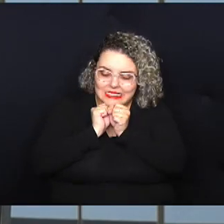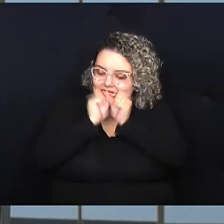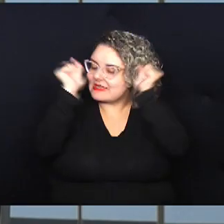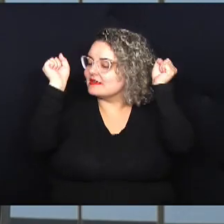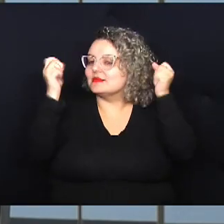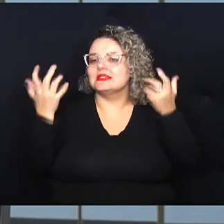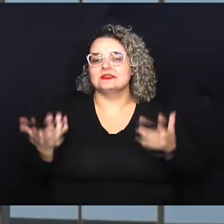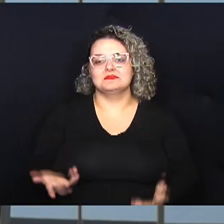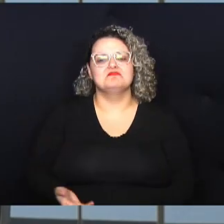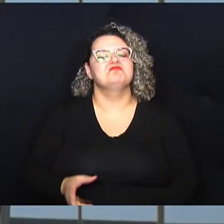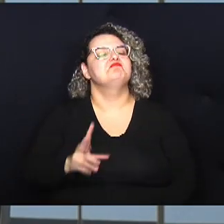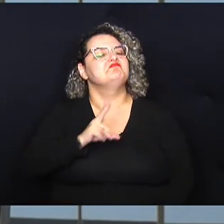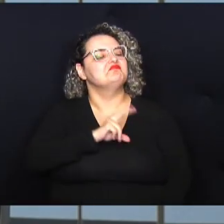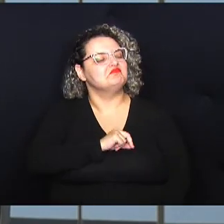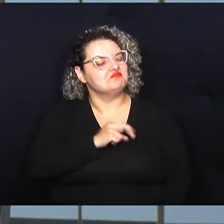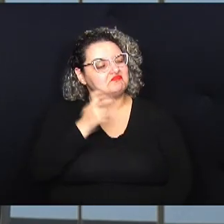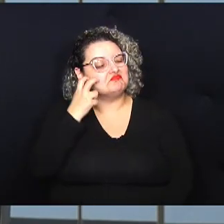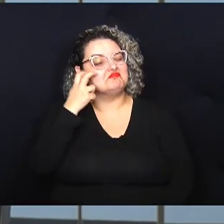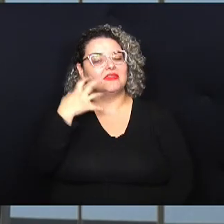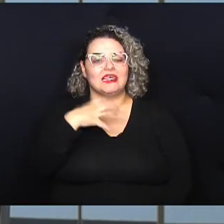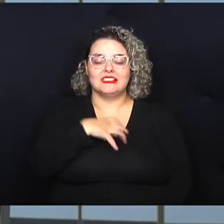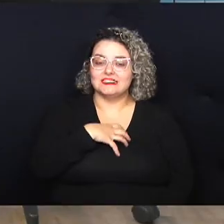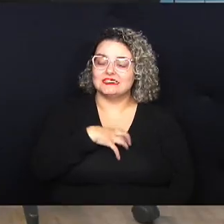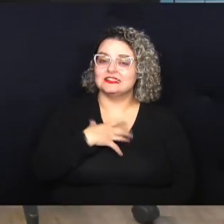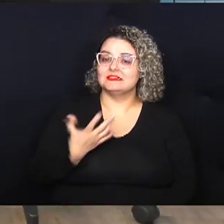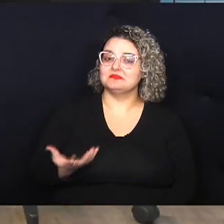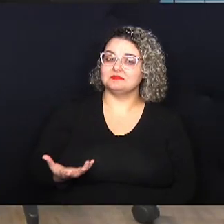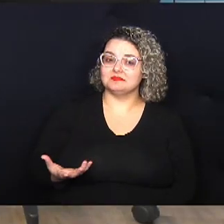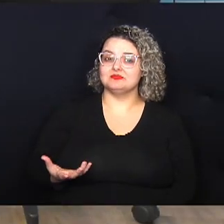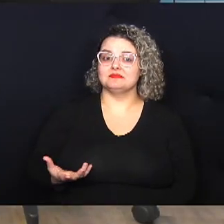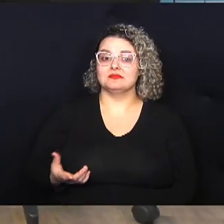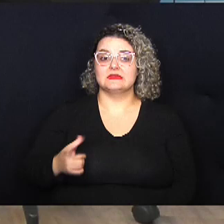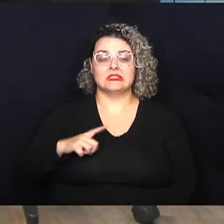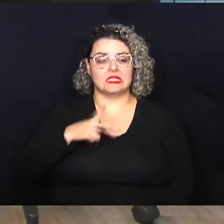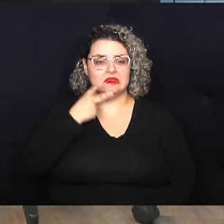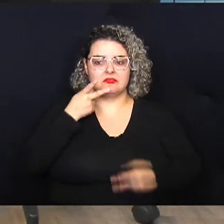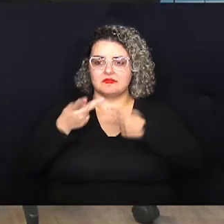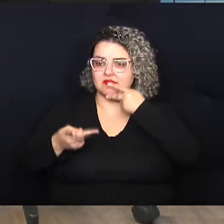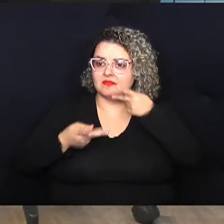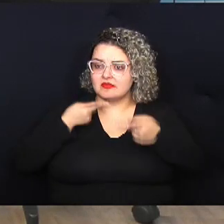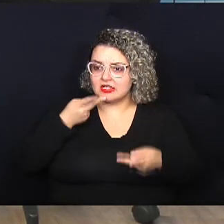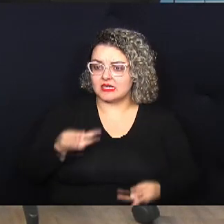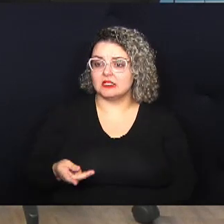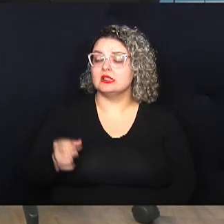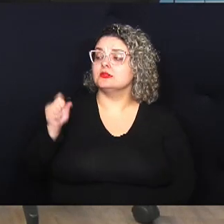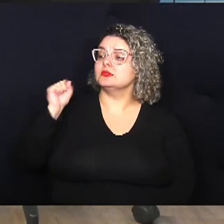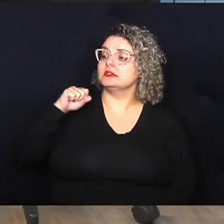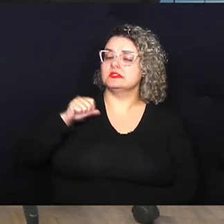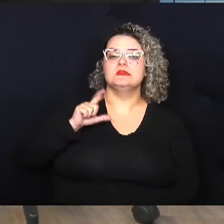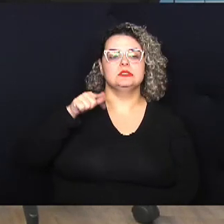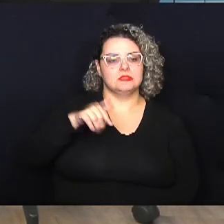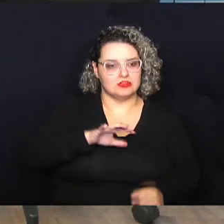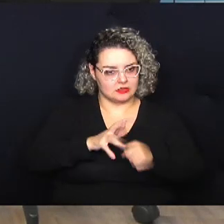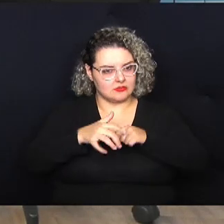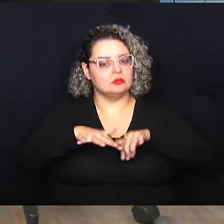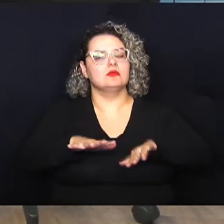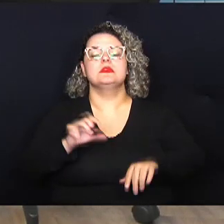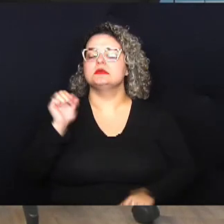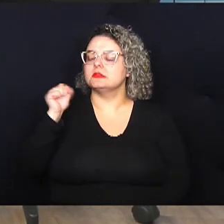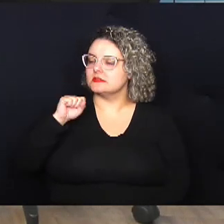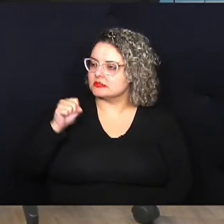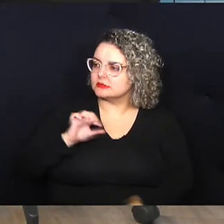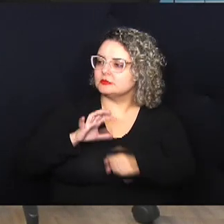Inteligência emocional. É algo que tem sido falado muito, né? Sim, principalmente depois da pandemia, né?